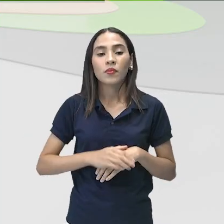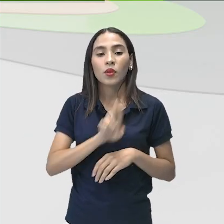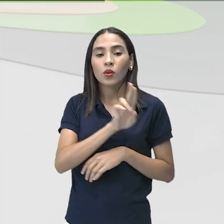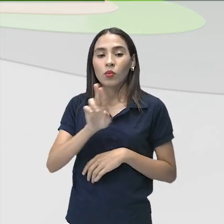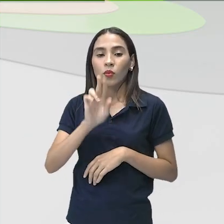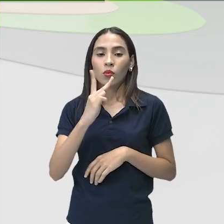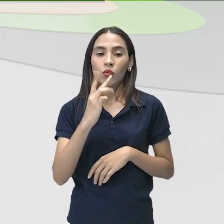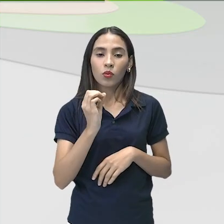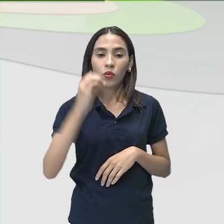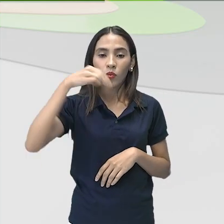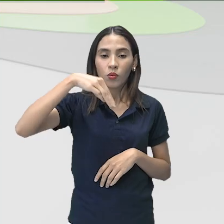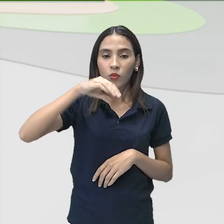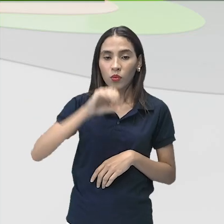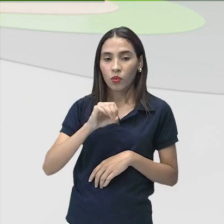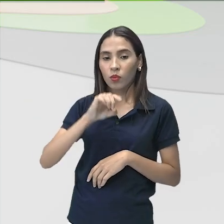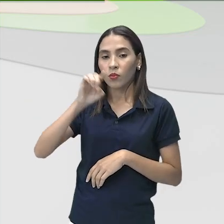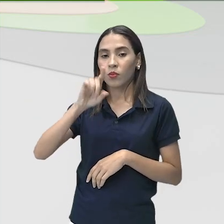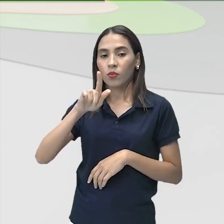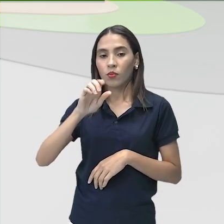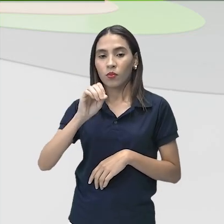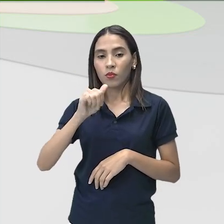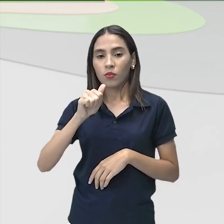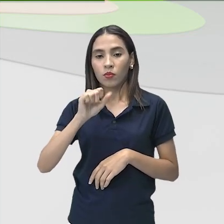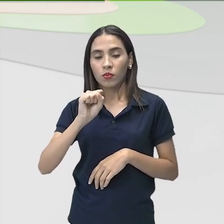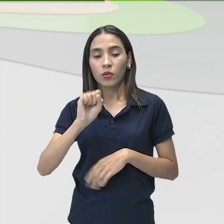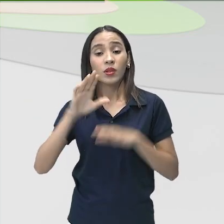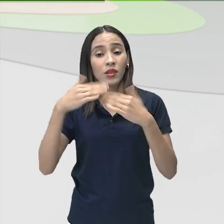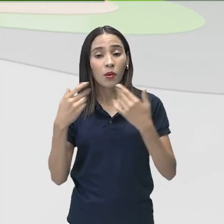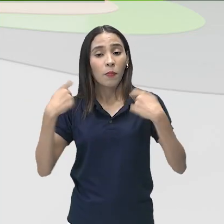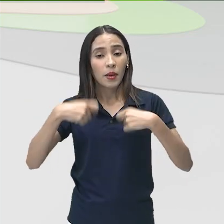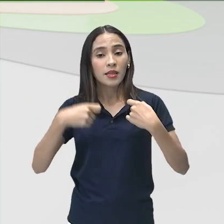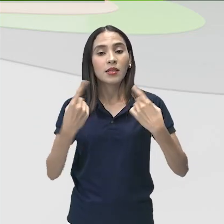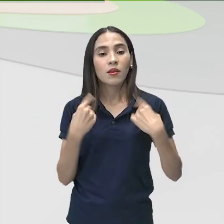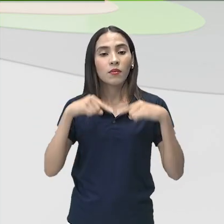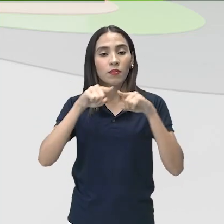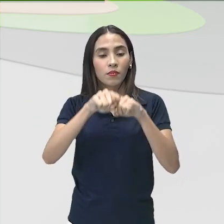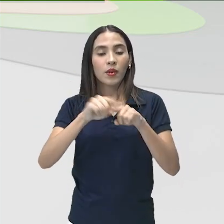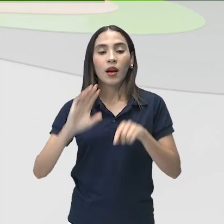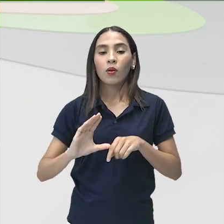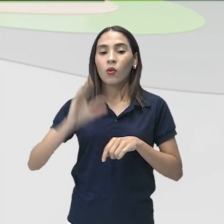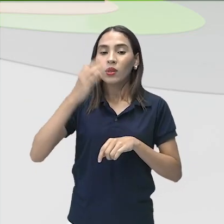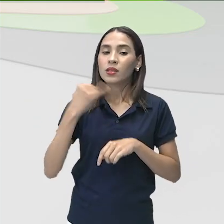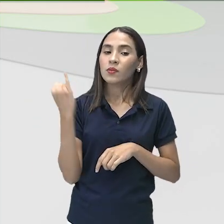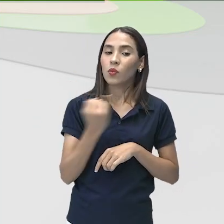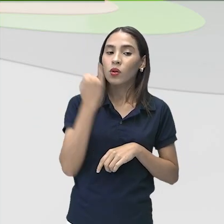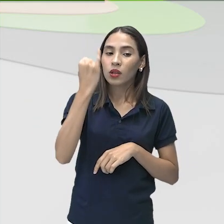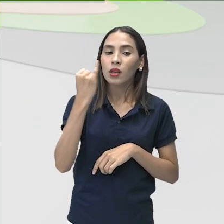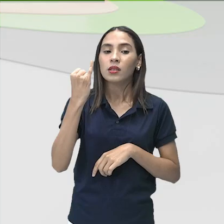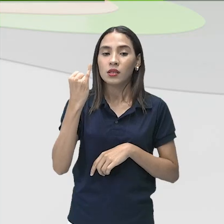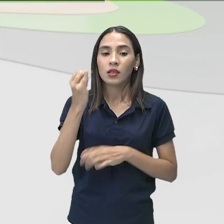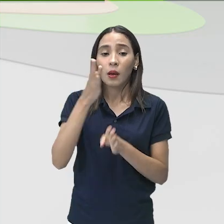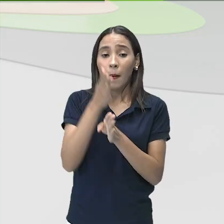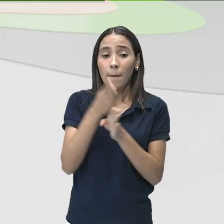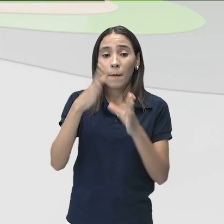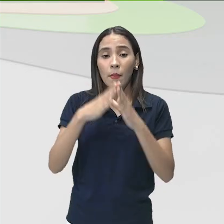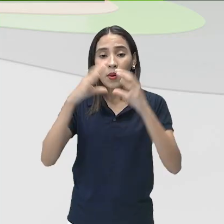chamados homólogos. Portanto, é necessário que eles estejam alinhados para que ocorra um evento fundamental dentro da meiose, que é o crossing